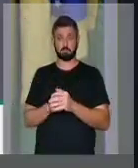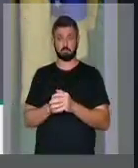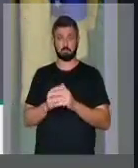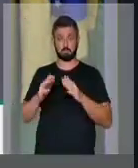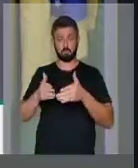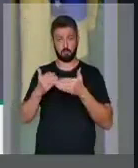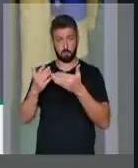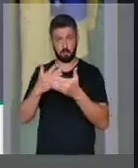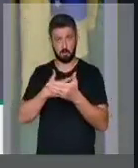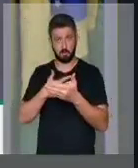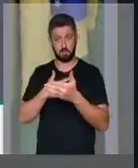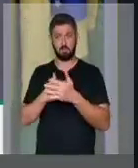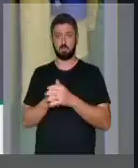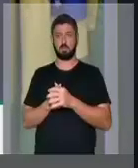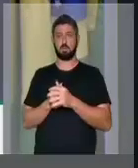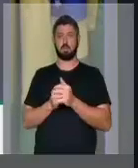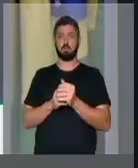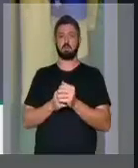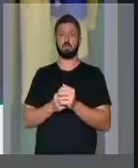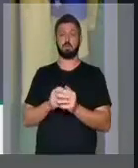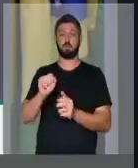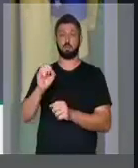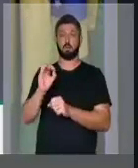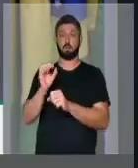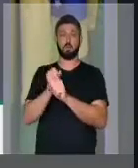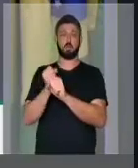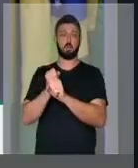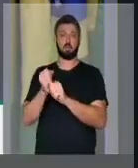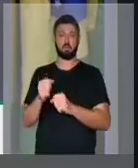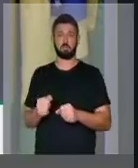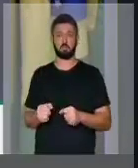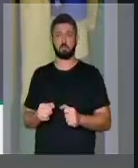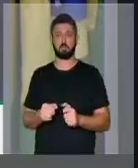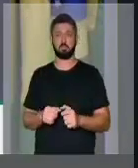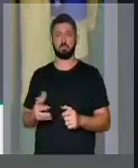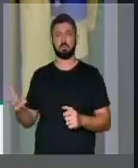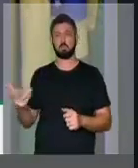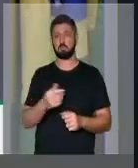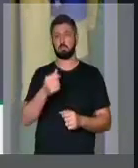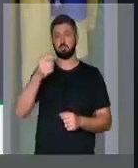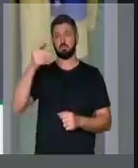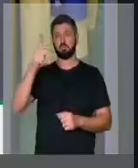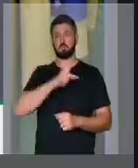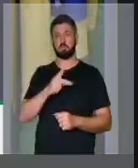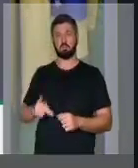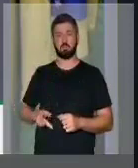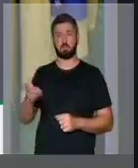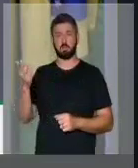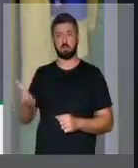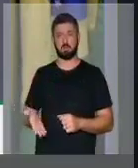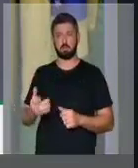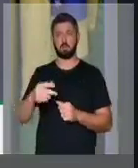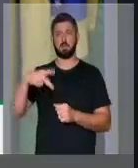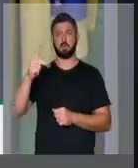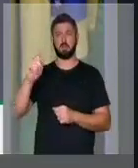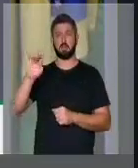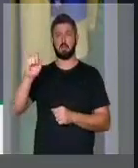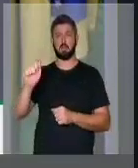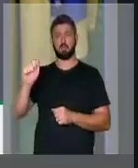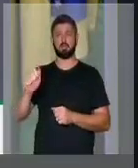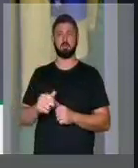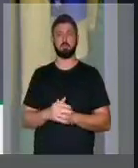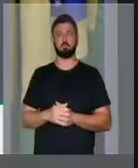prestar a minha homenagem ao encerro dos seus 80 anos e à sua extraordinária presidente, Kátia